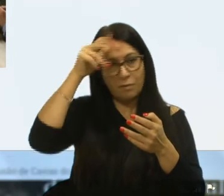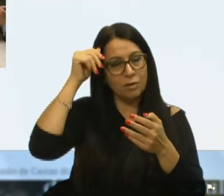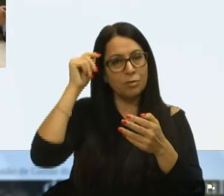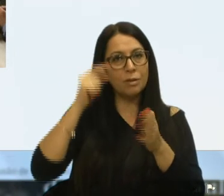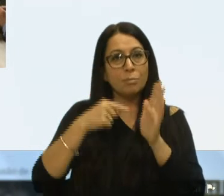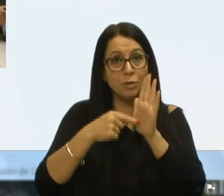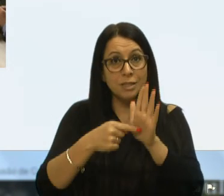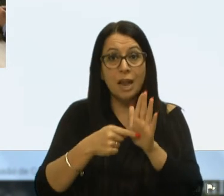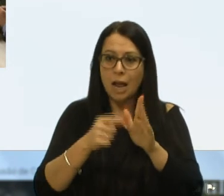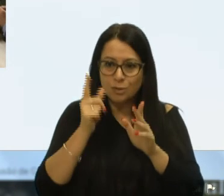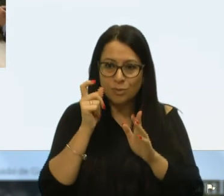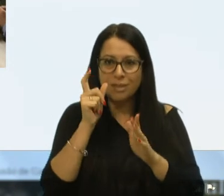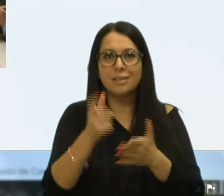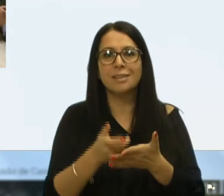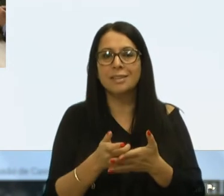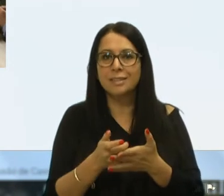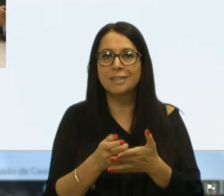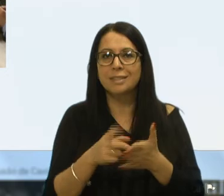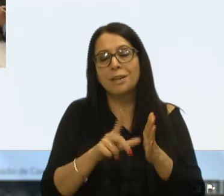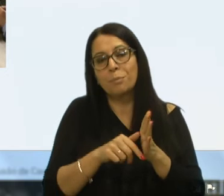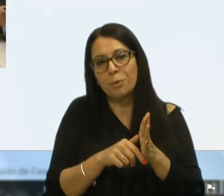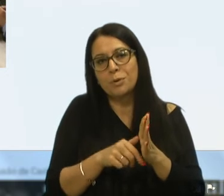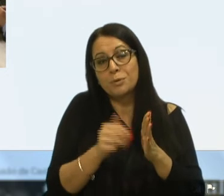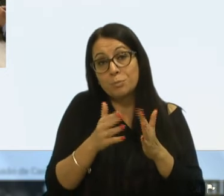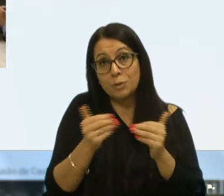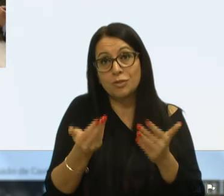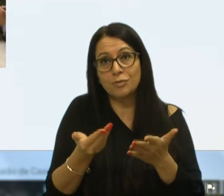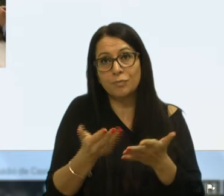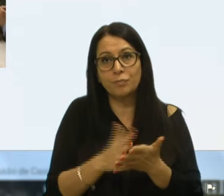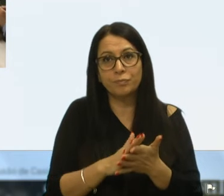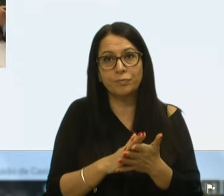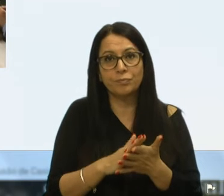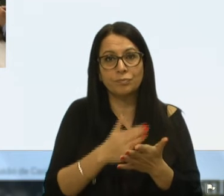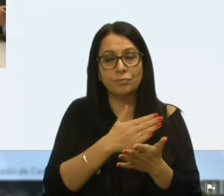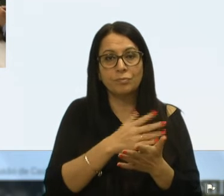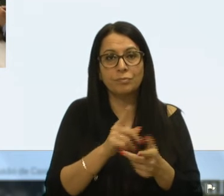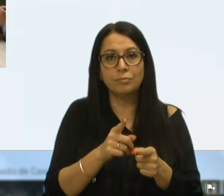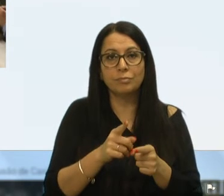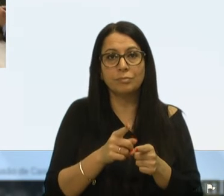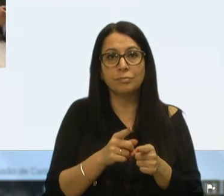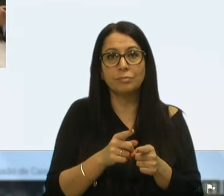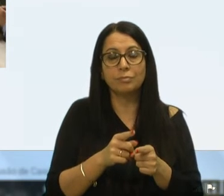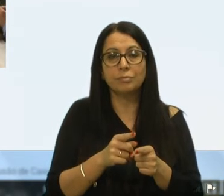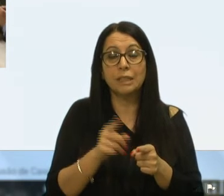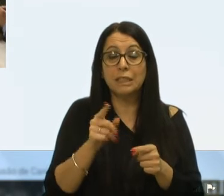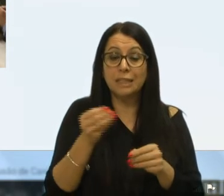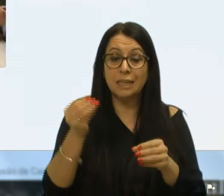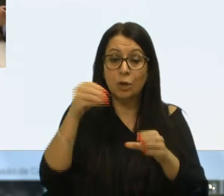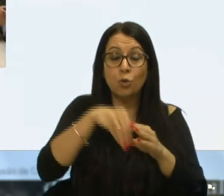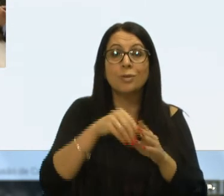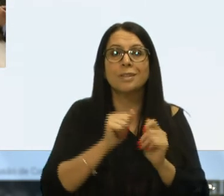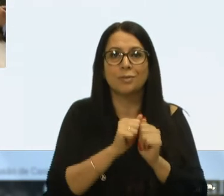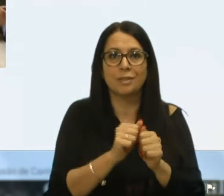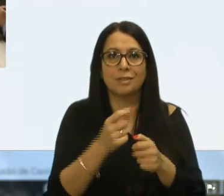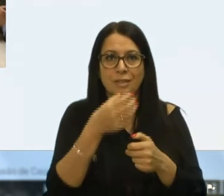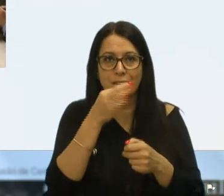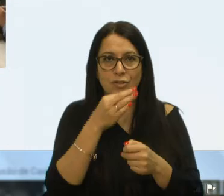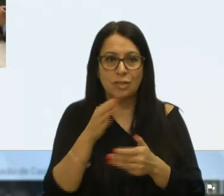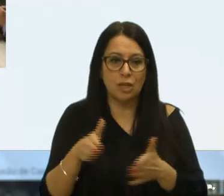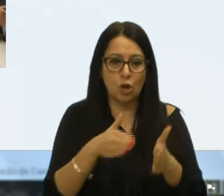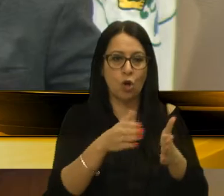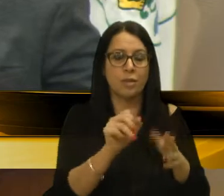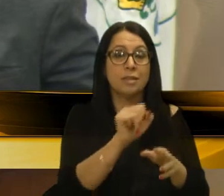mostrasse seu interesse depois de um pedido o governo municipal também mostrou esse interesse de inclusão de caxias do sul na rota